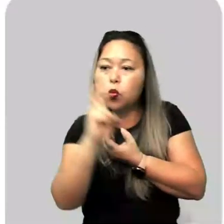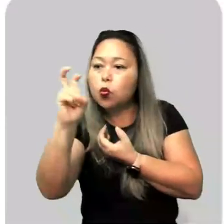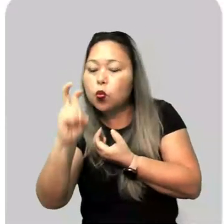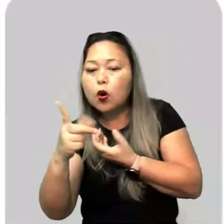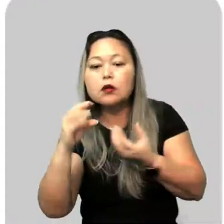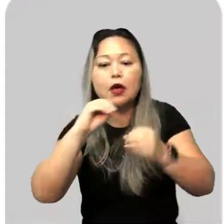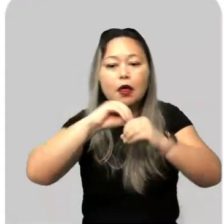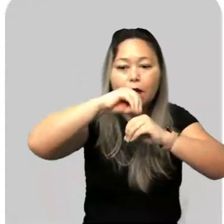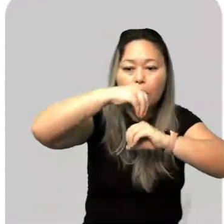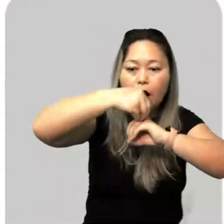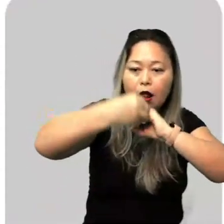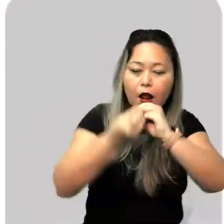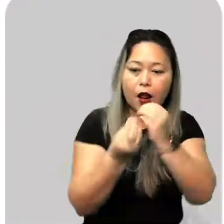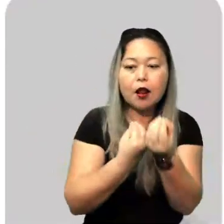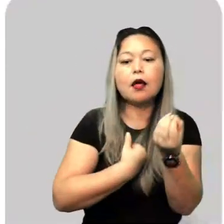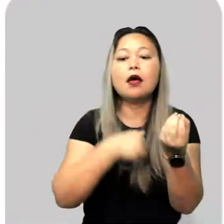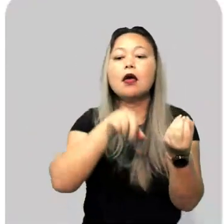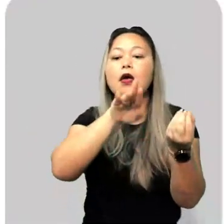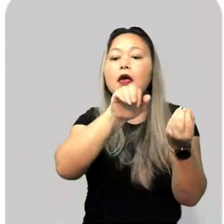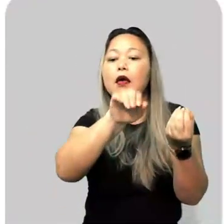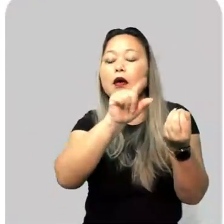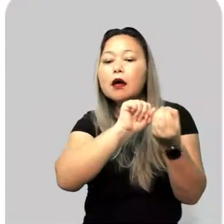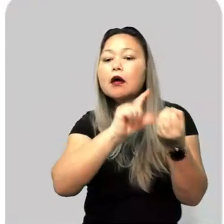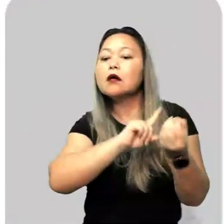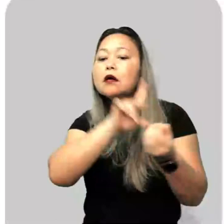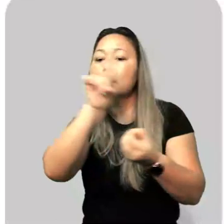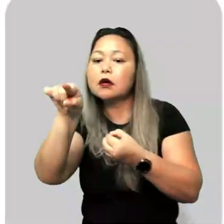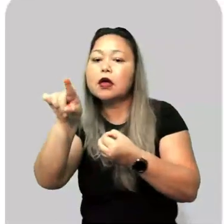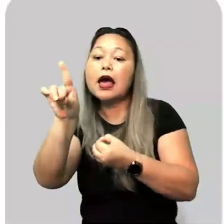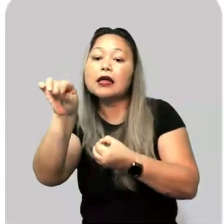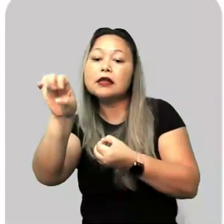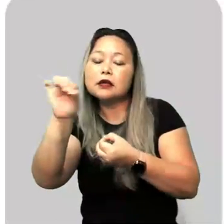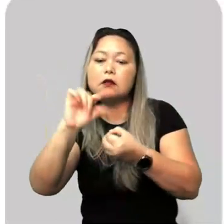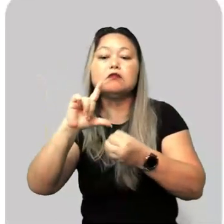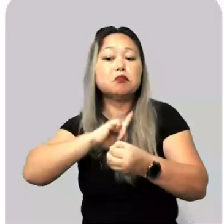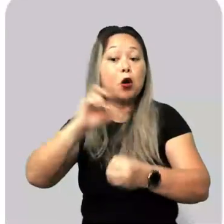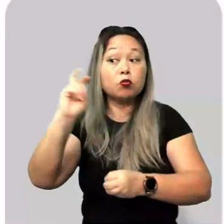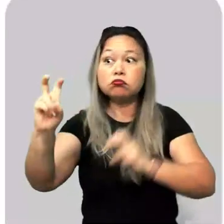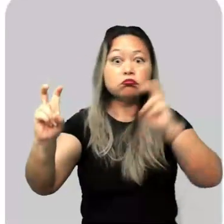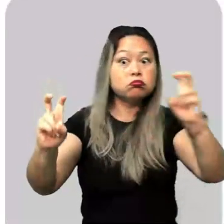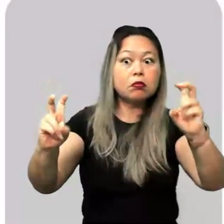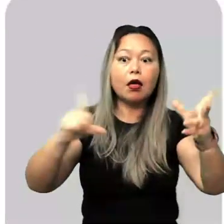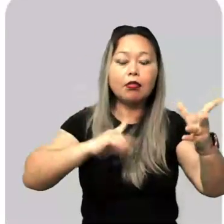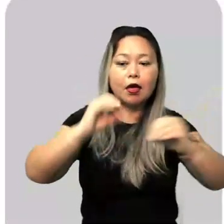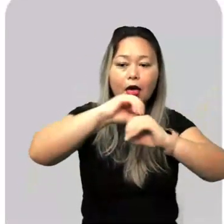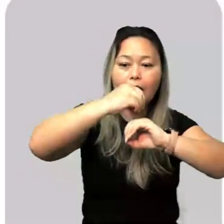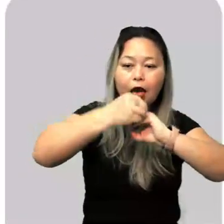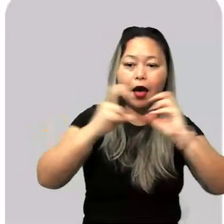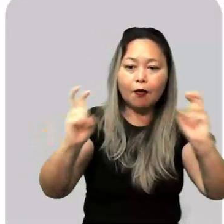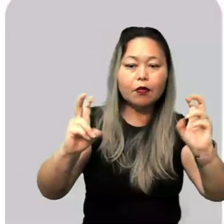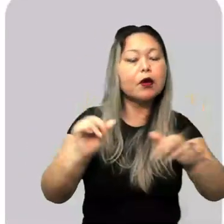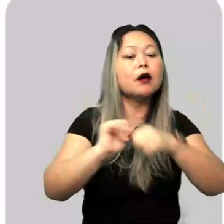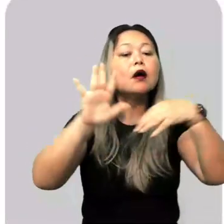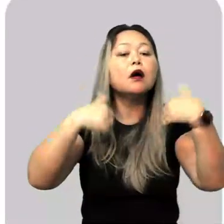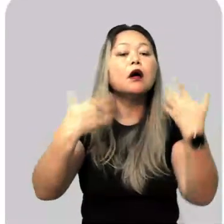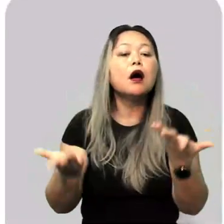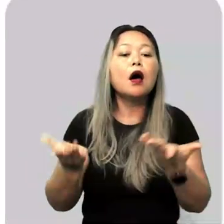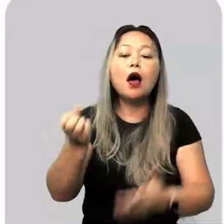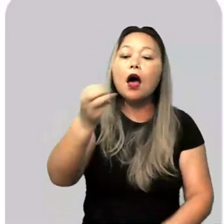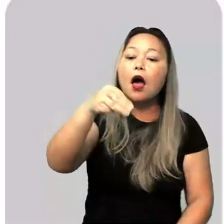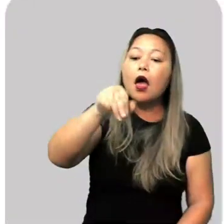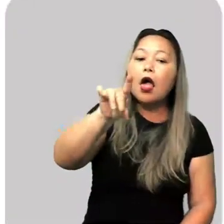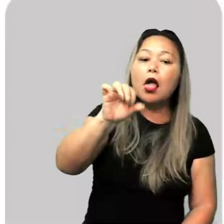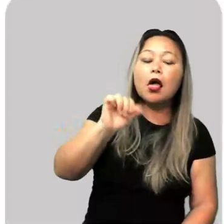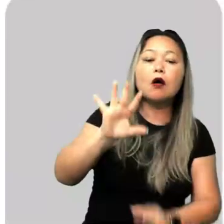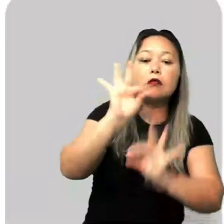ali nessas moléculas, tá? Na ribose e a desoxirribose. Então tá ok. A letra E fala que o amido é o